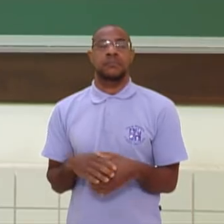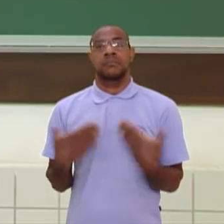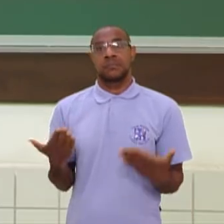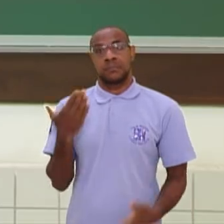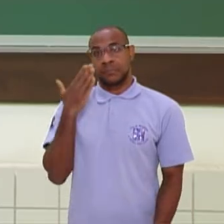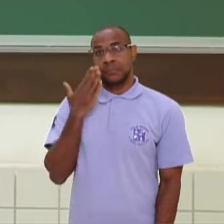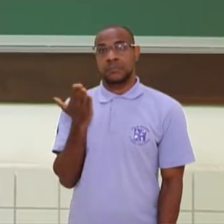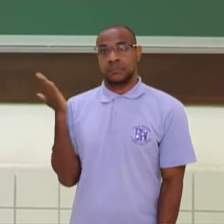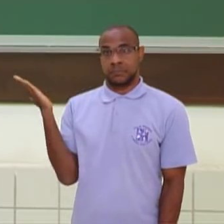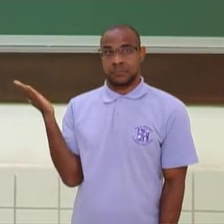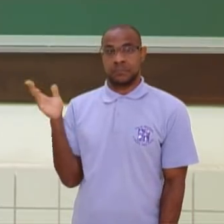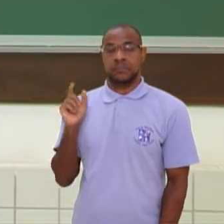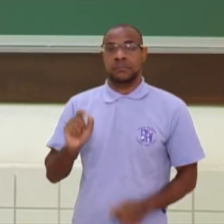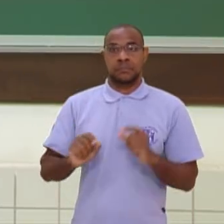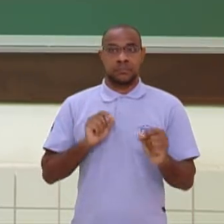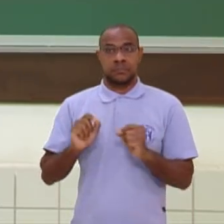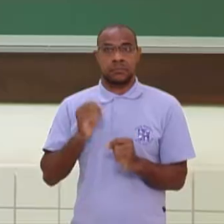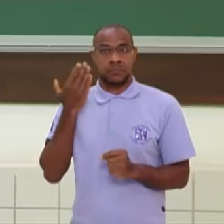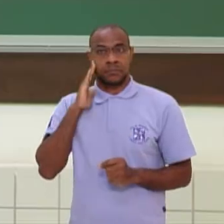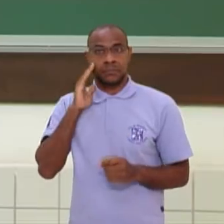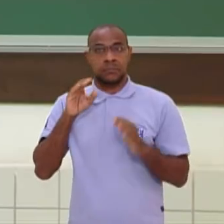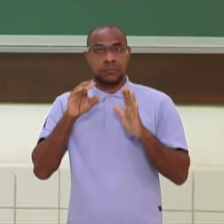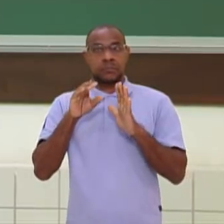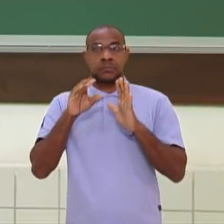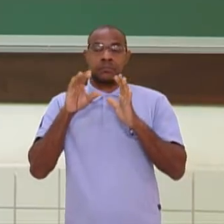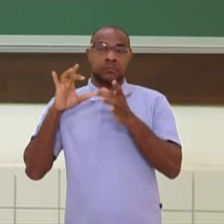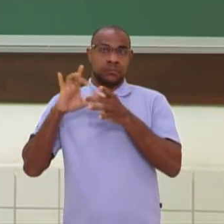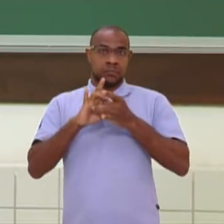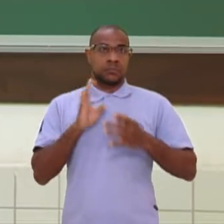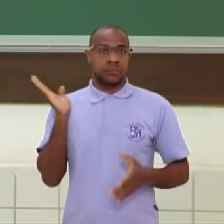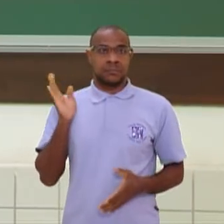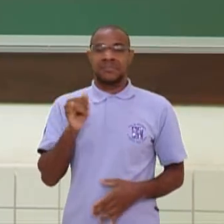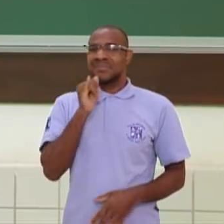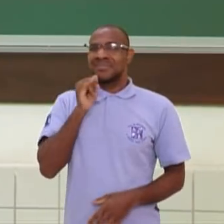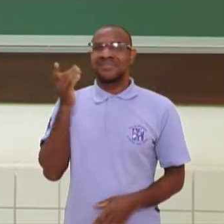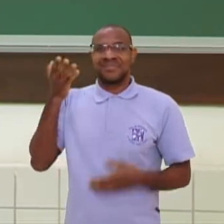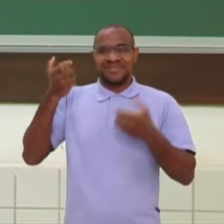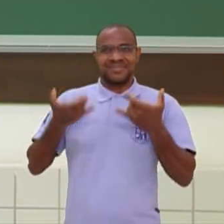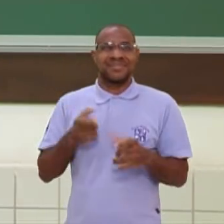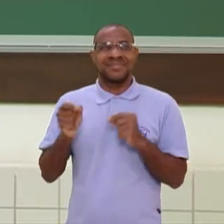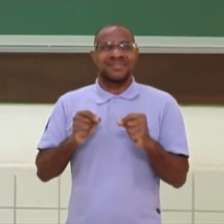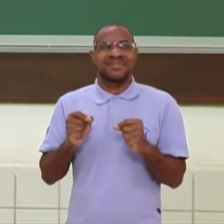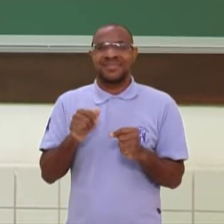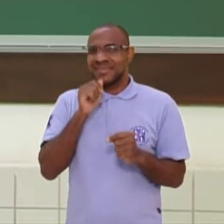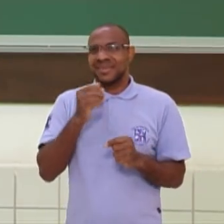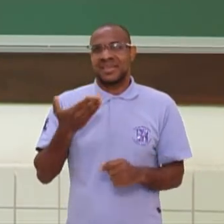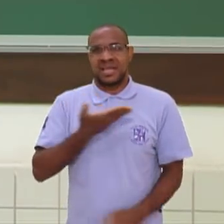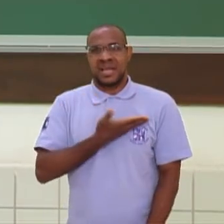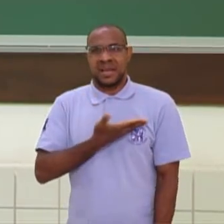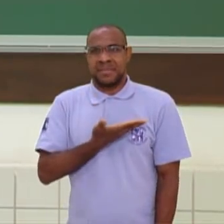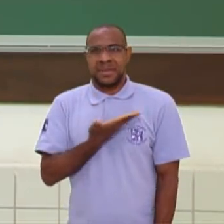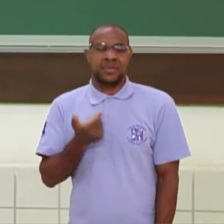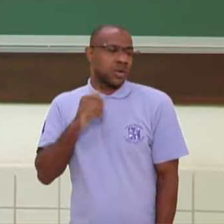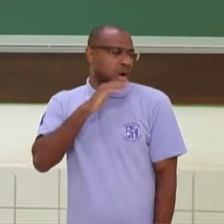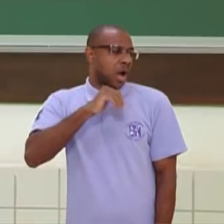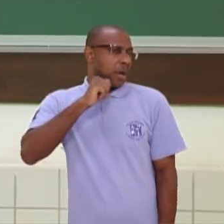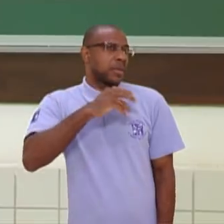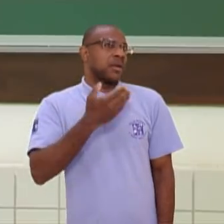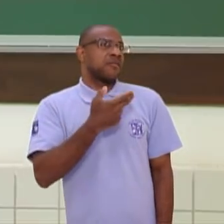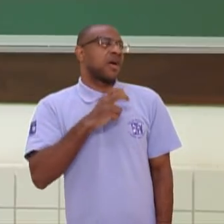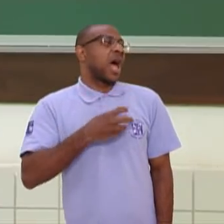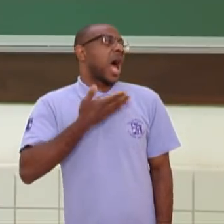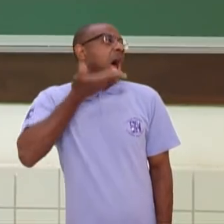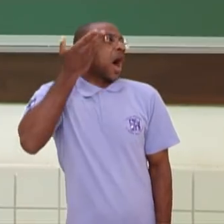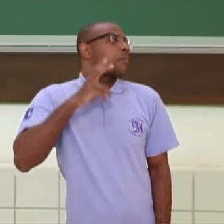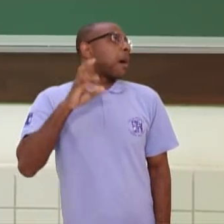Vamos lá então, prezado aluno, para a gente compreender o contexto. Lembra do exemplo que eu falei ali, quando um colega seu acaba te chamando assim de maneira